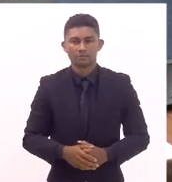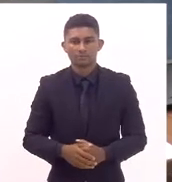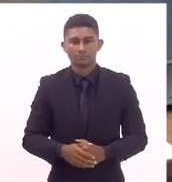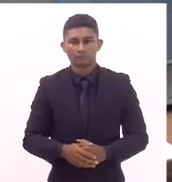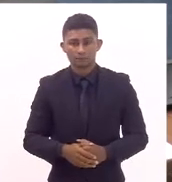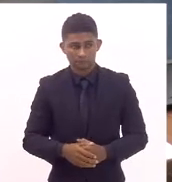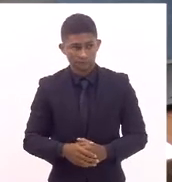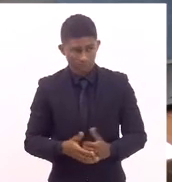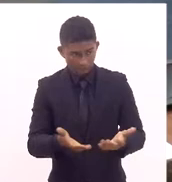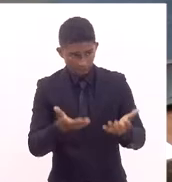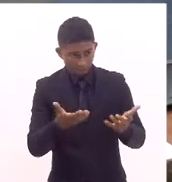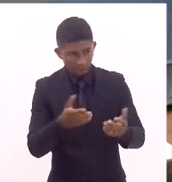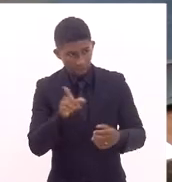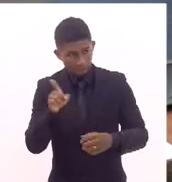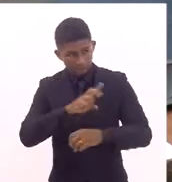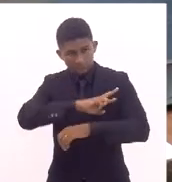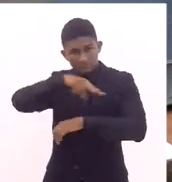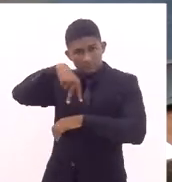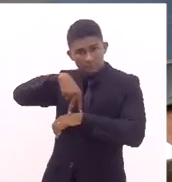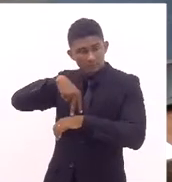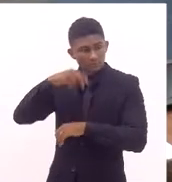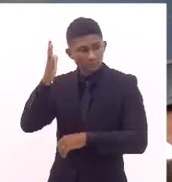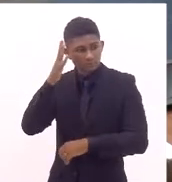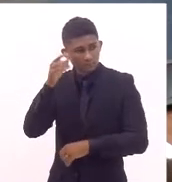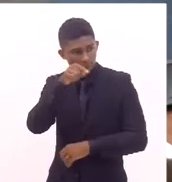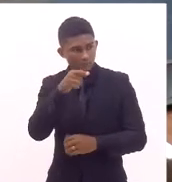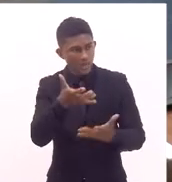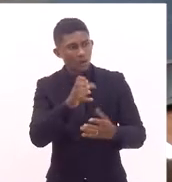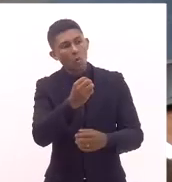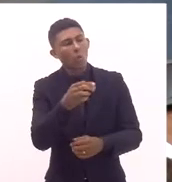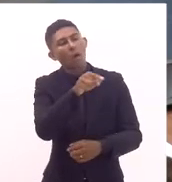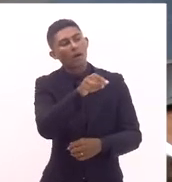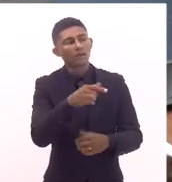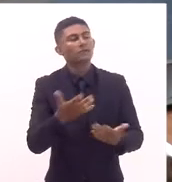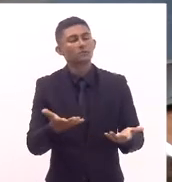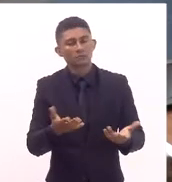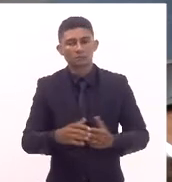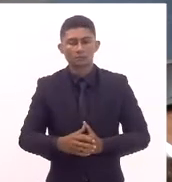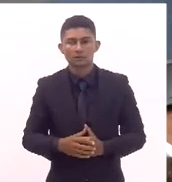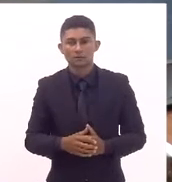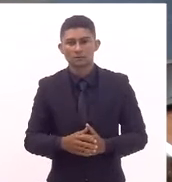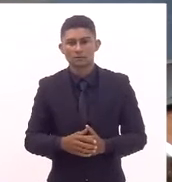e quer falar de lá também André quer falar daí tá